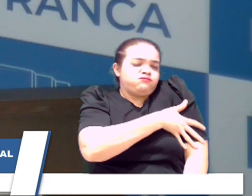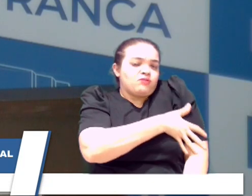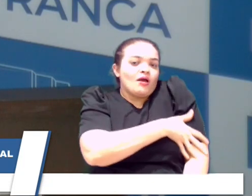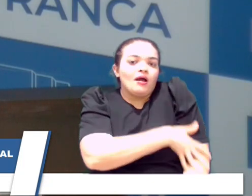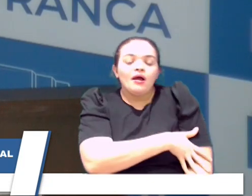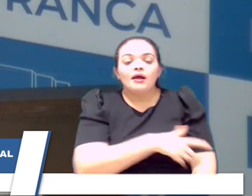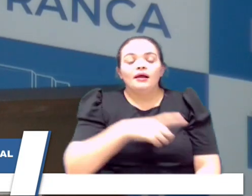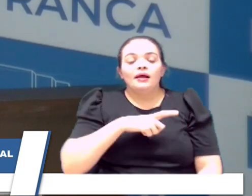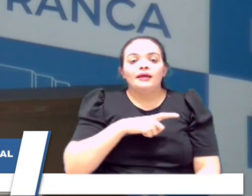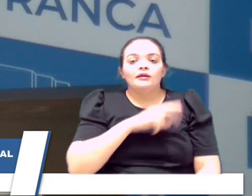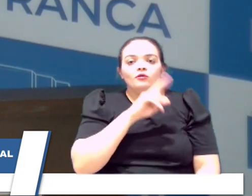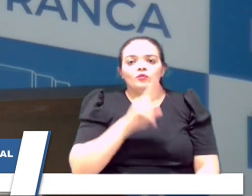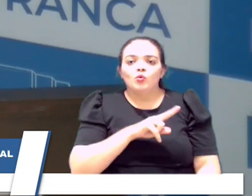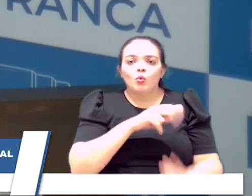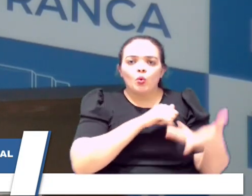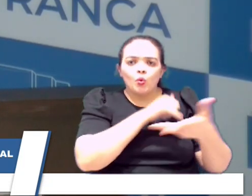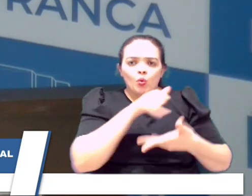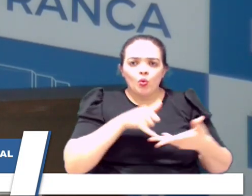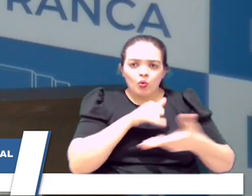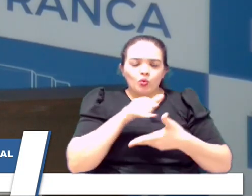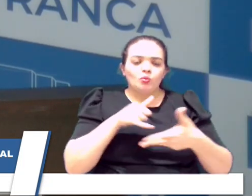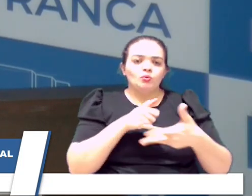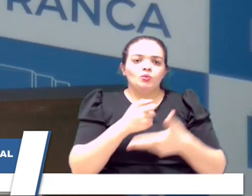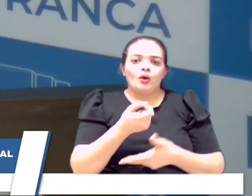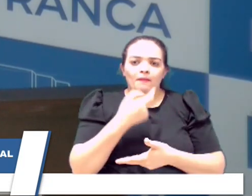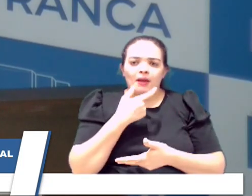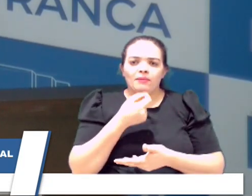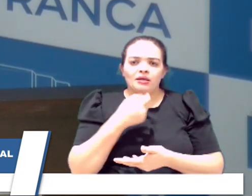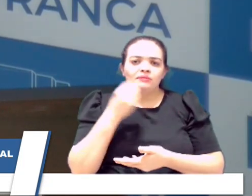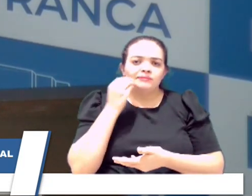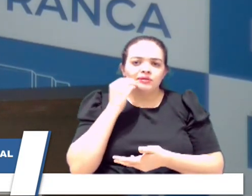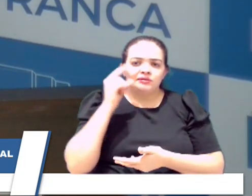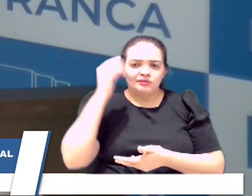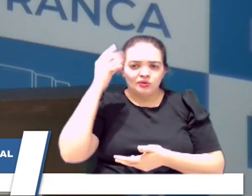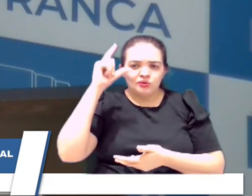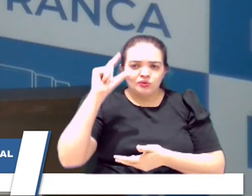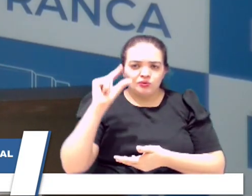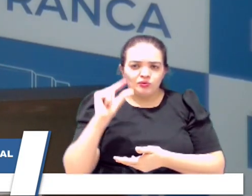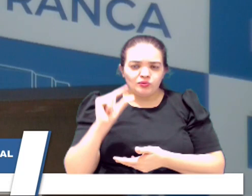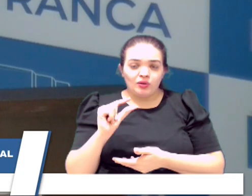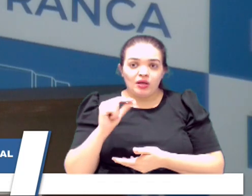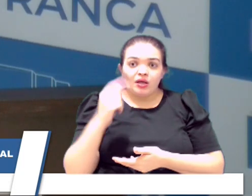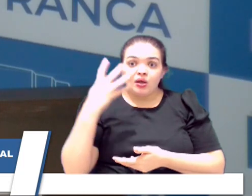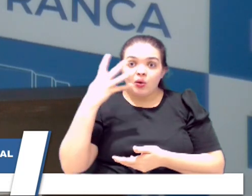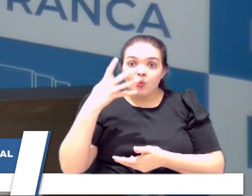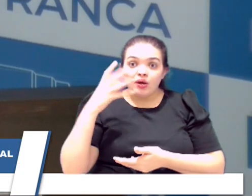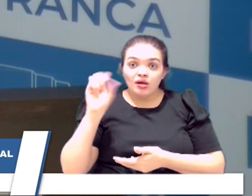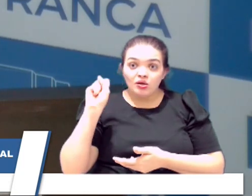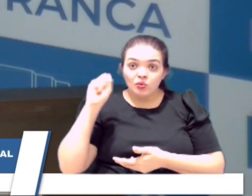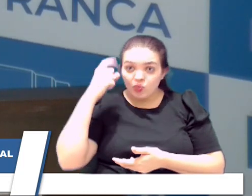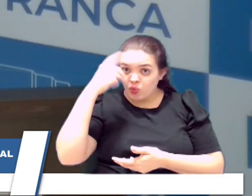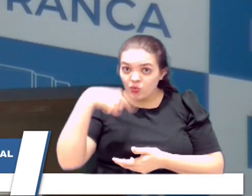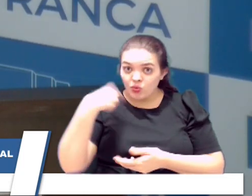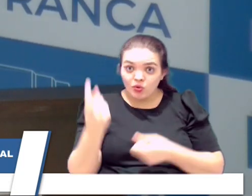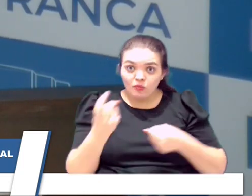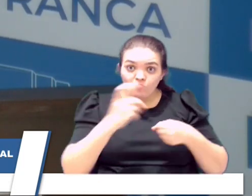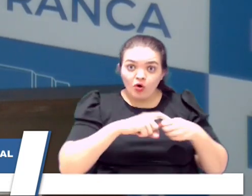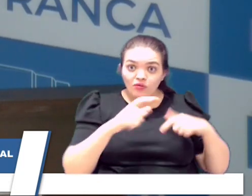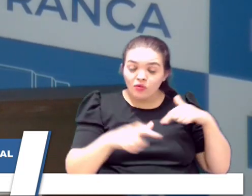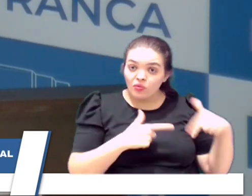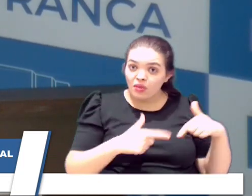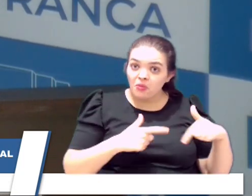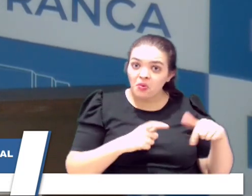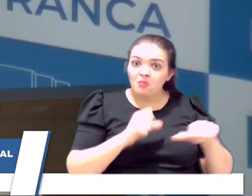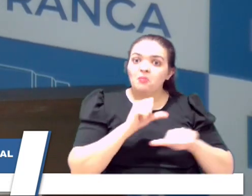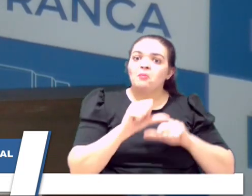óleo, junto com a otimização dos analgésicos dela, ela em 48 horas ela voltou a trabalhar. Se isso não é uma mudança significativa